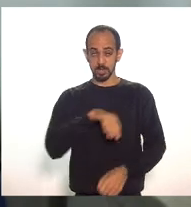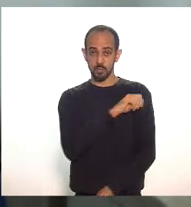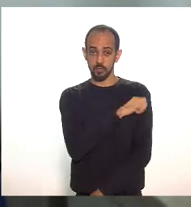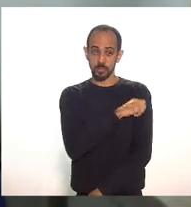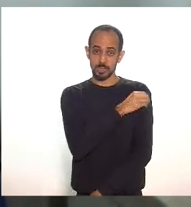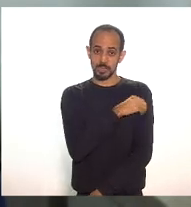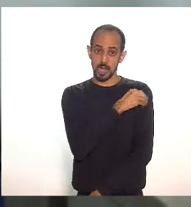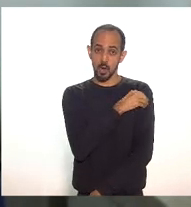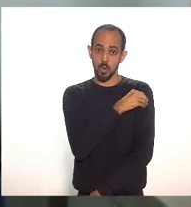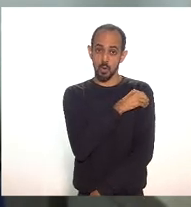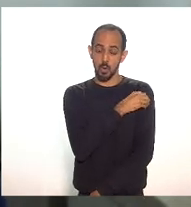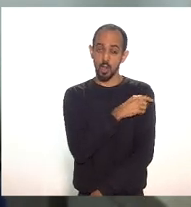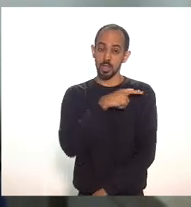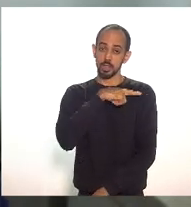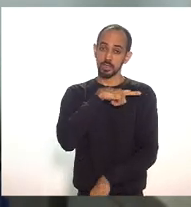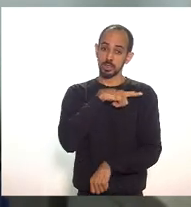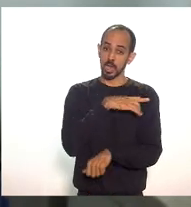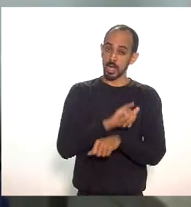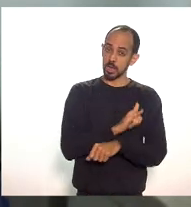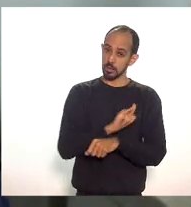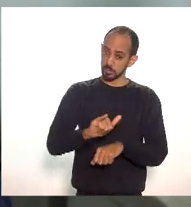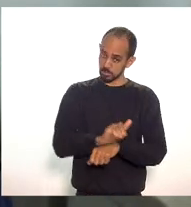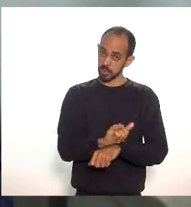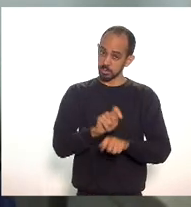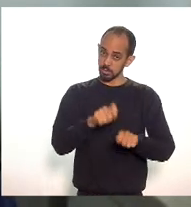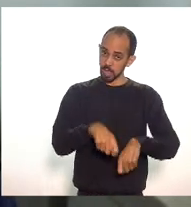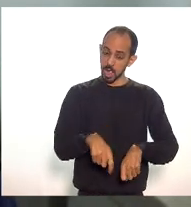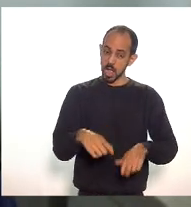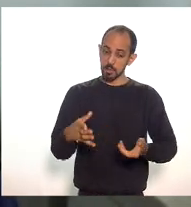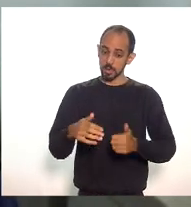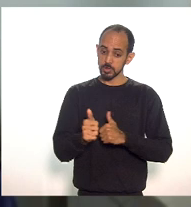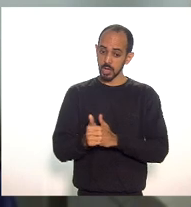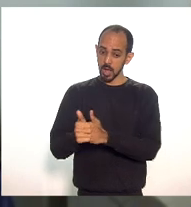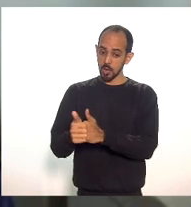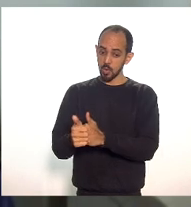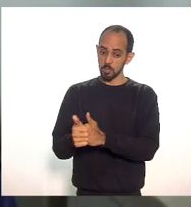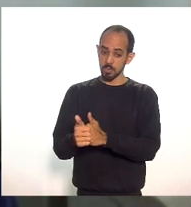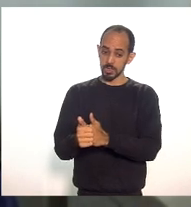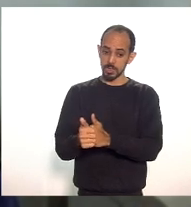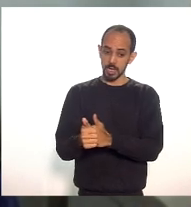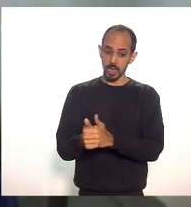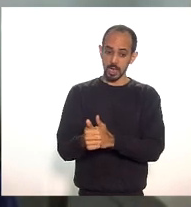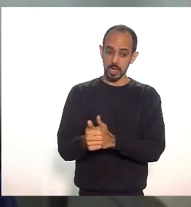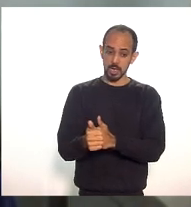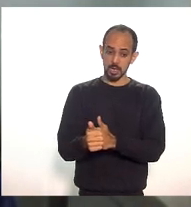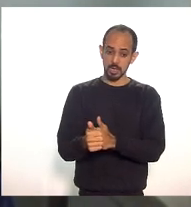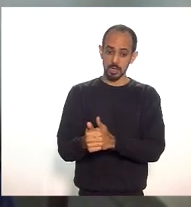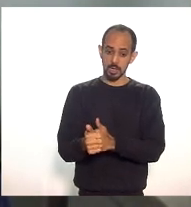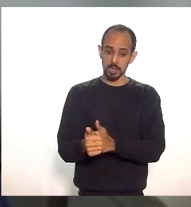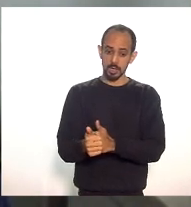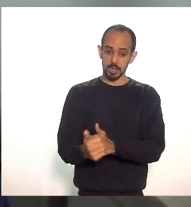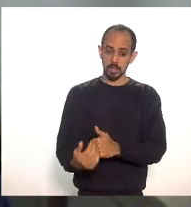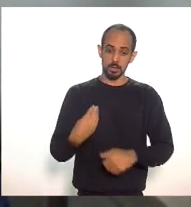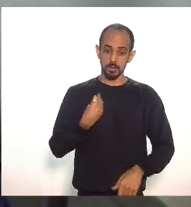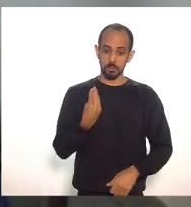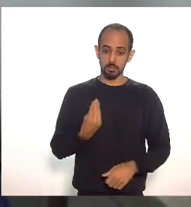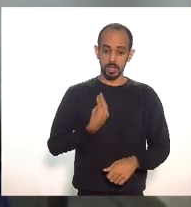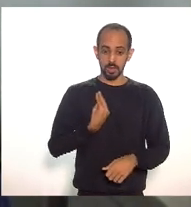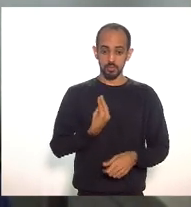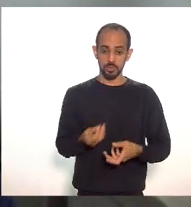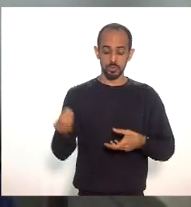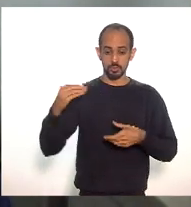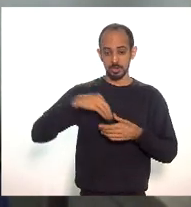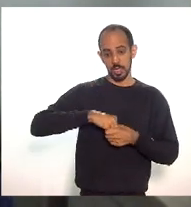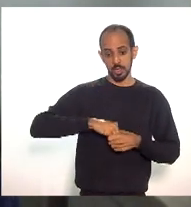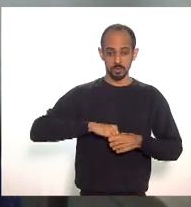e abre uma brecha e para você acompanhar O interno